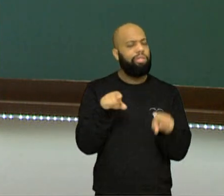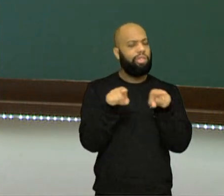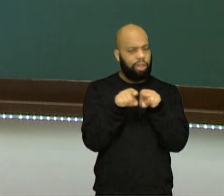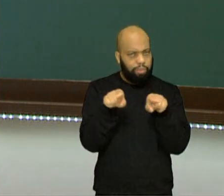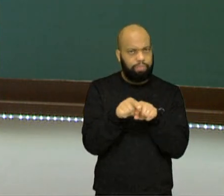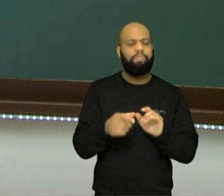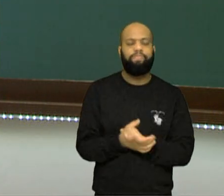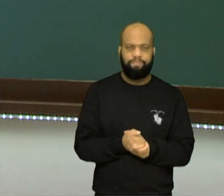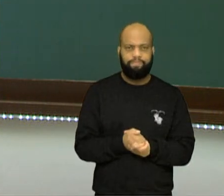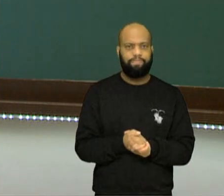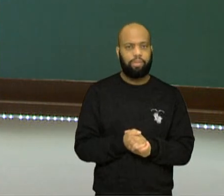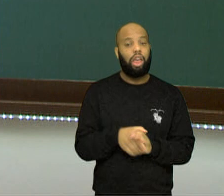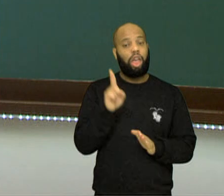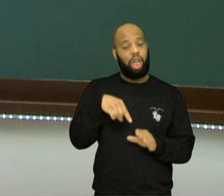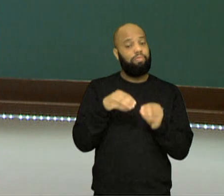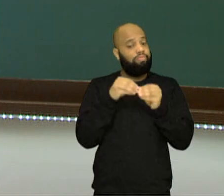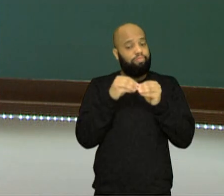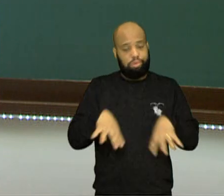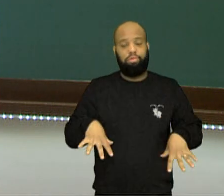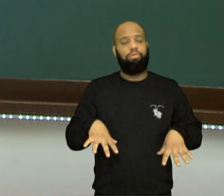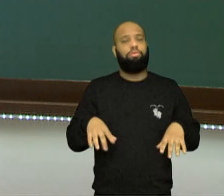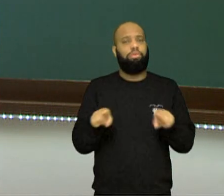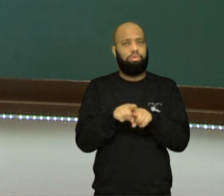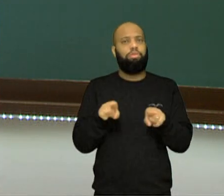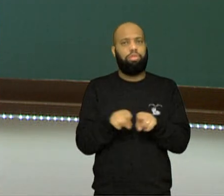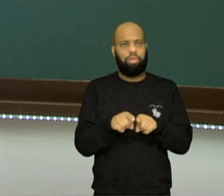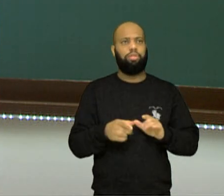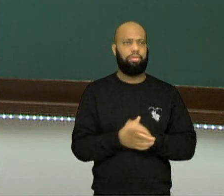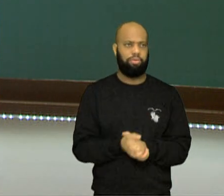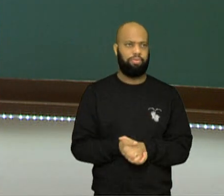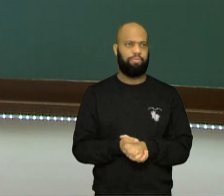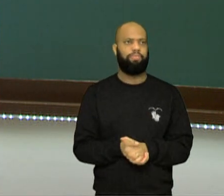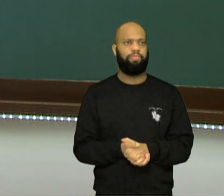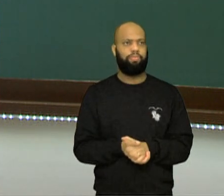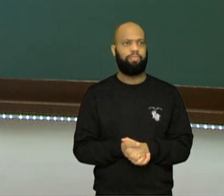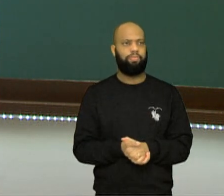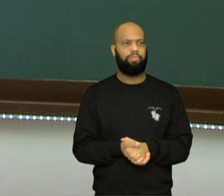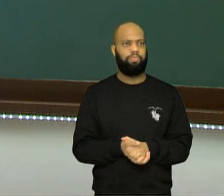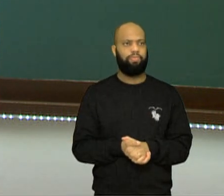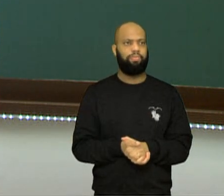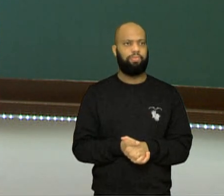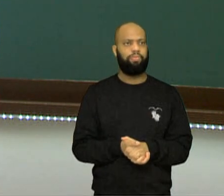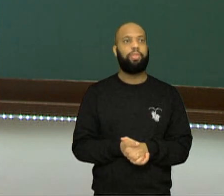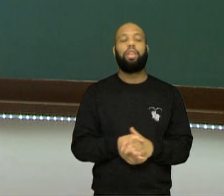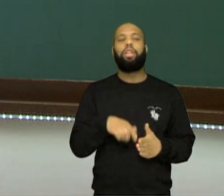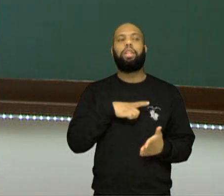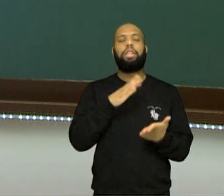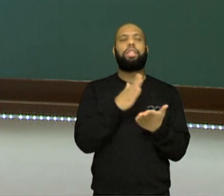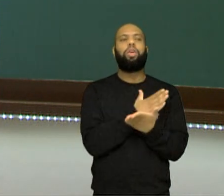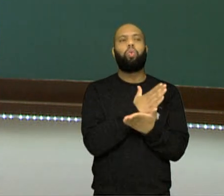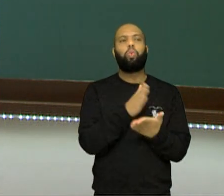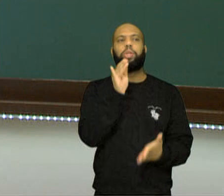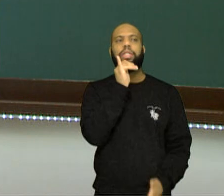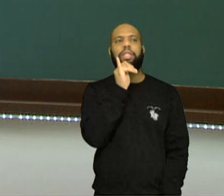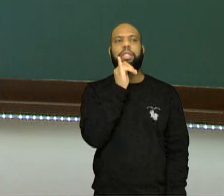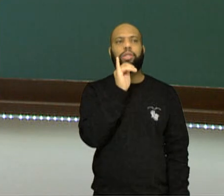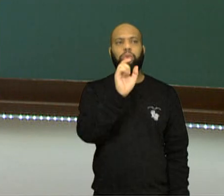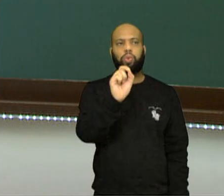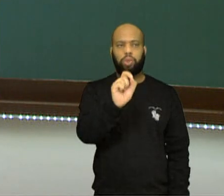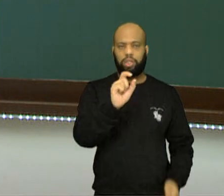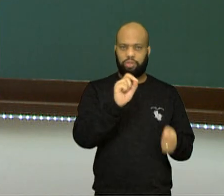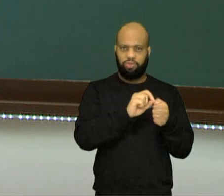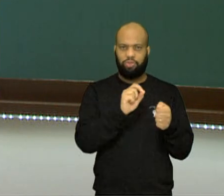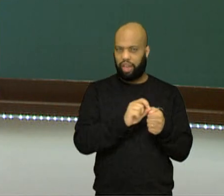né, danoso, no sentido ali de um problema ambiental também, certo? Alguns exemplos ali do que causa